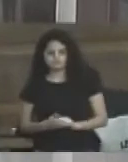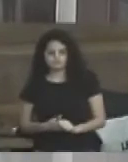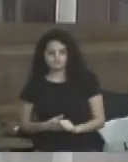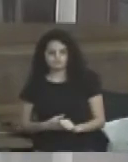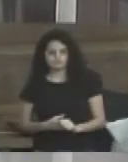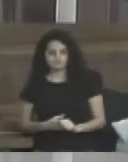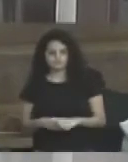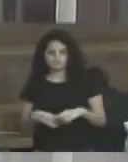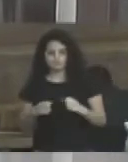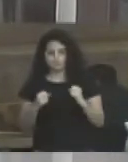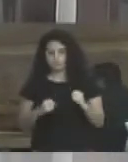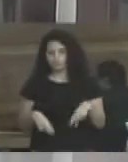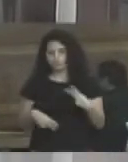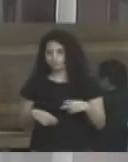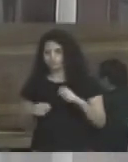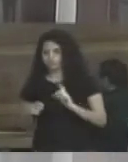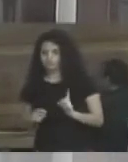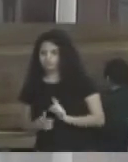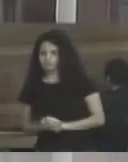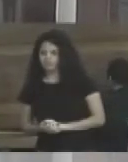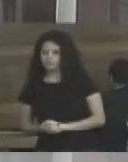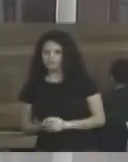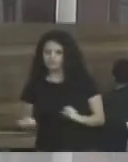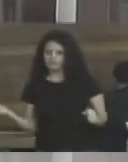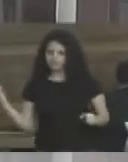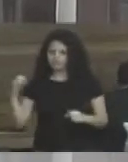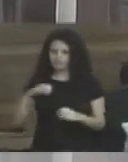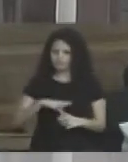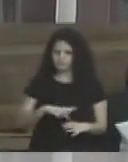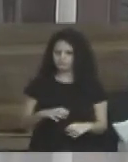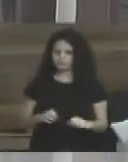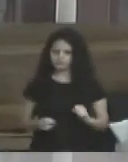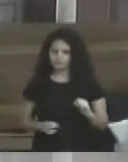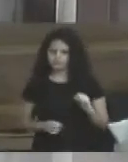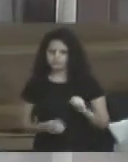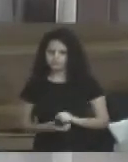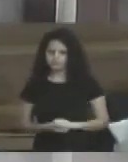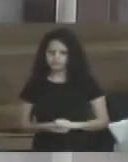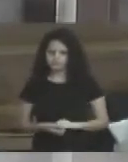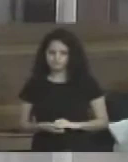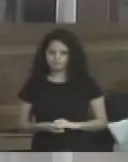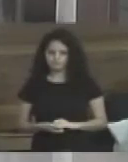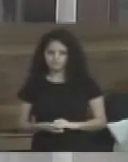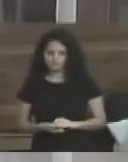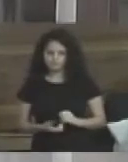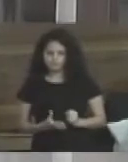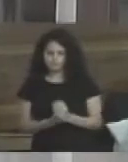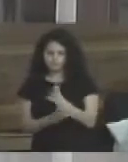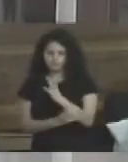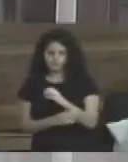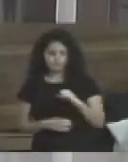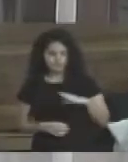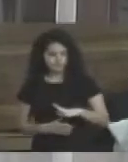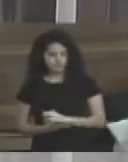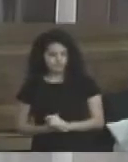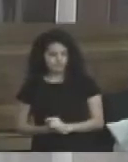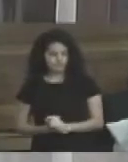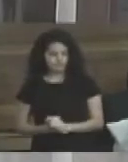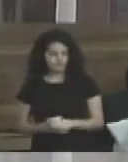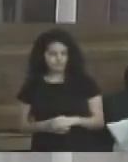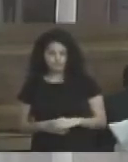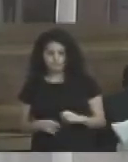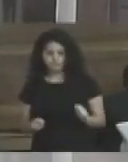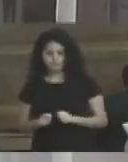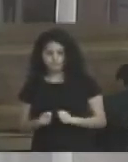da aprovação do presente requerimento para a criação de uma comissão especial. Por quê? A contrapartida era construir